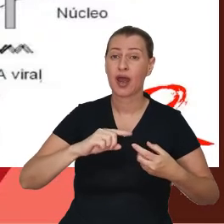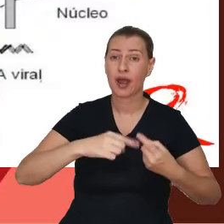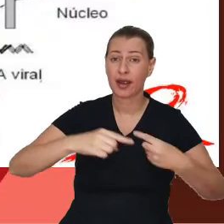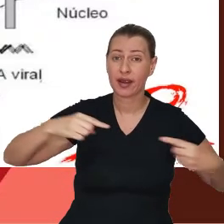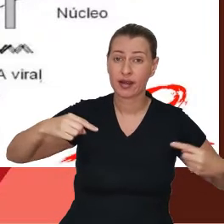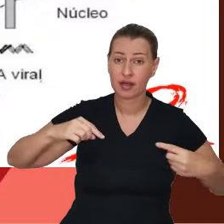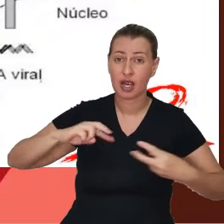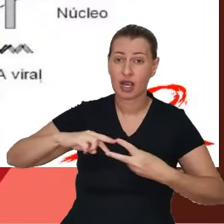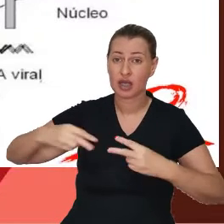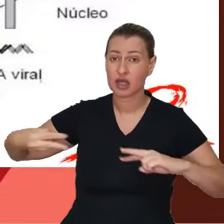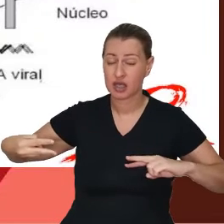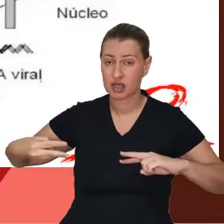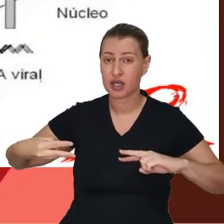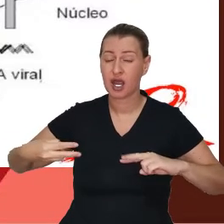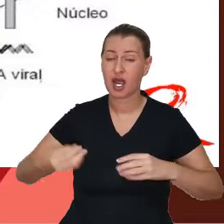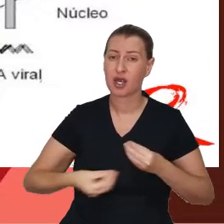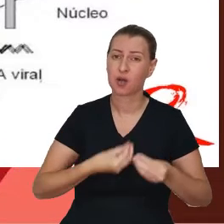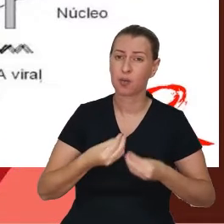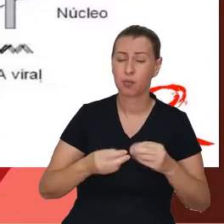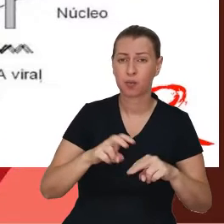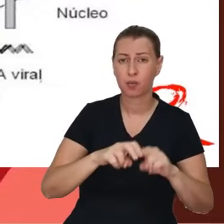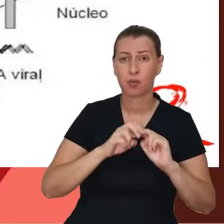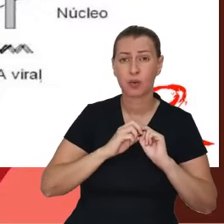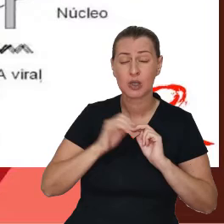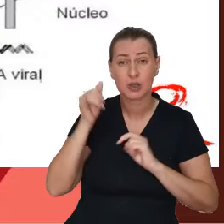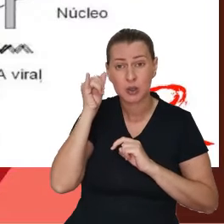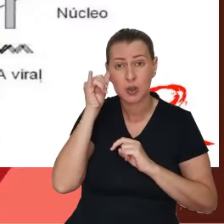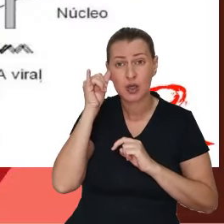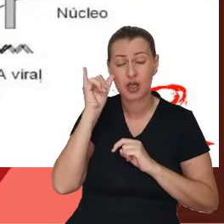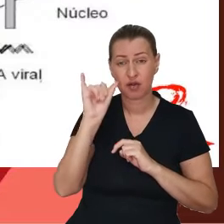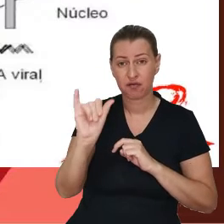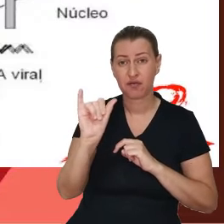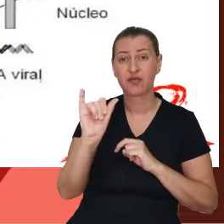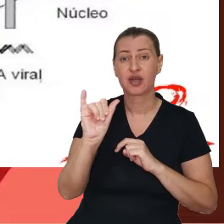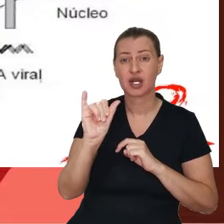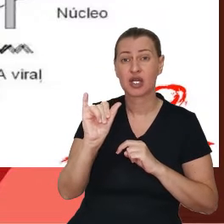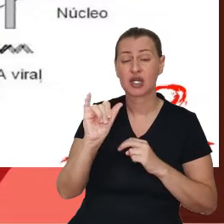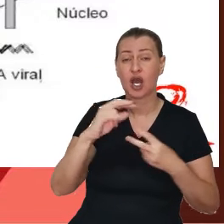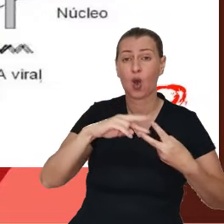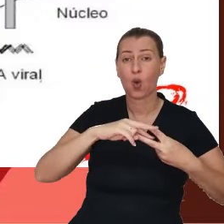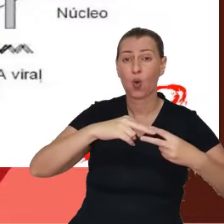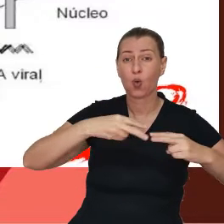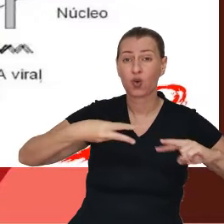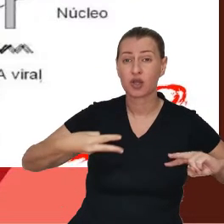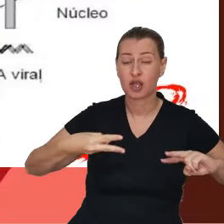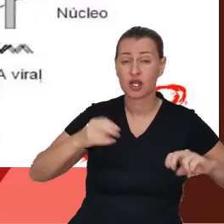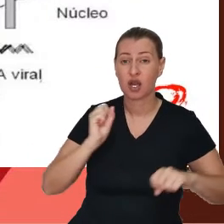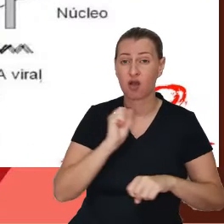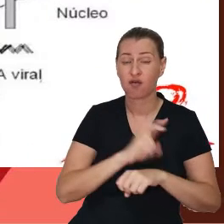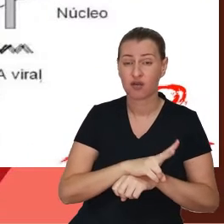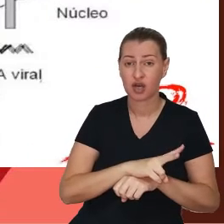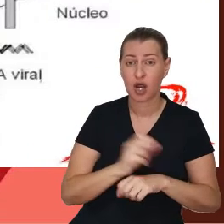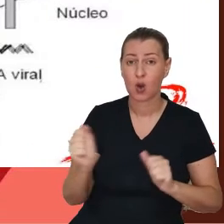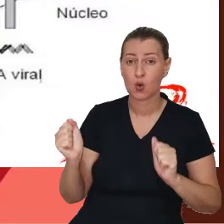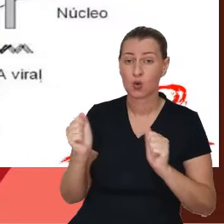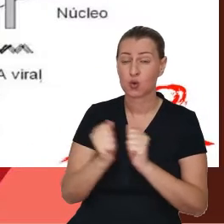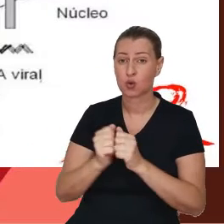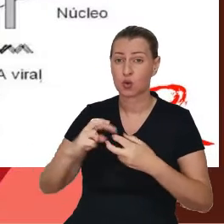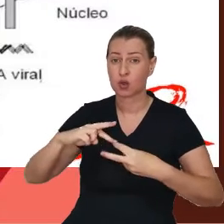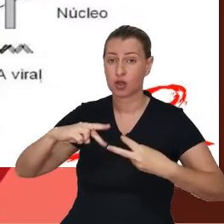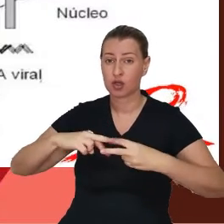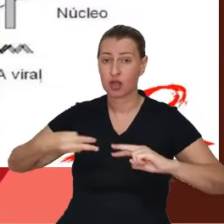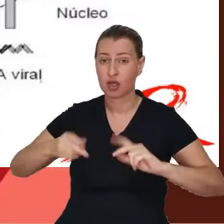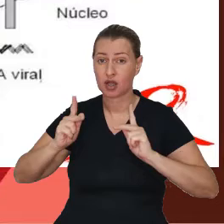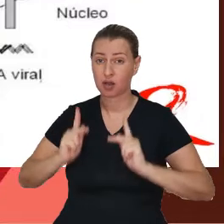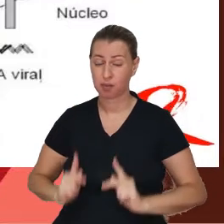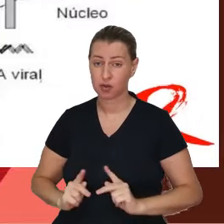inibe a integrase, então ele impede a integração desse DNA viral com o DNA do hospedeiro.